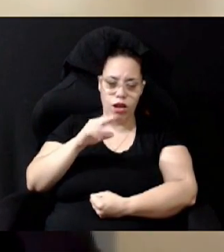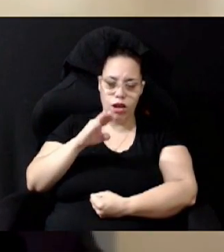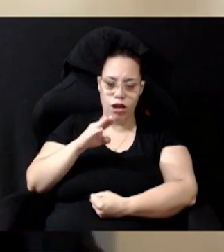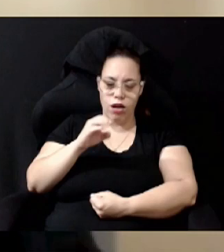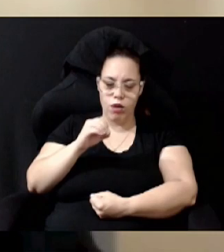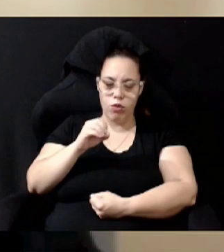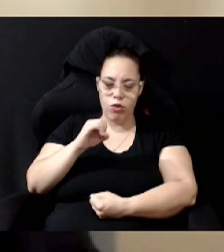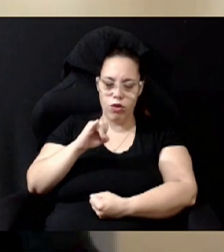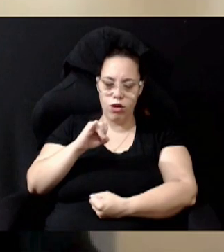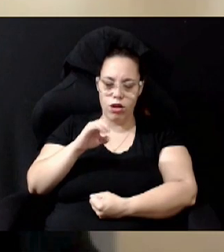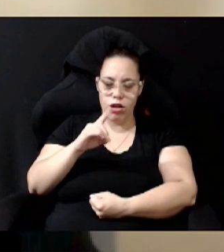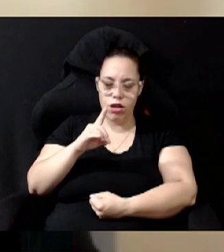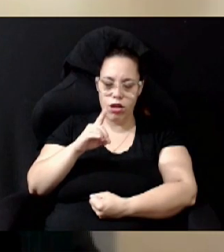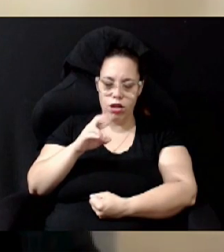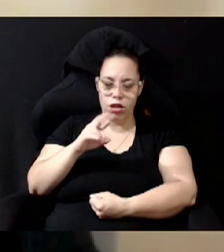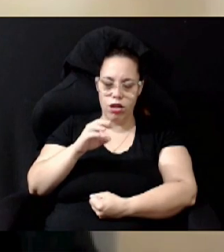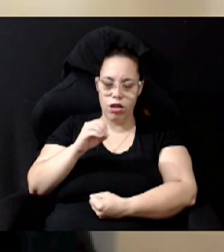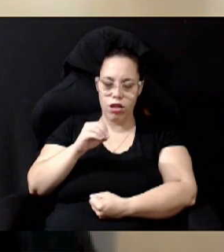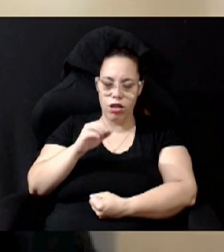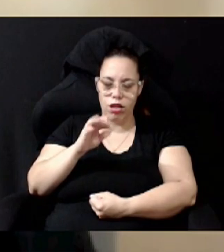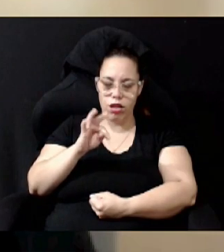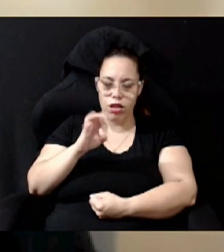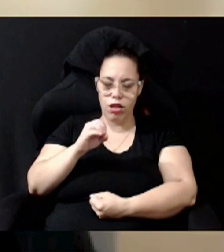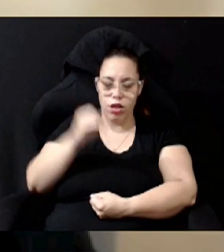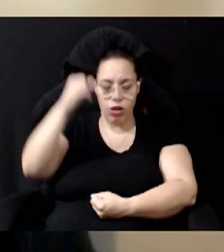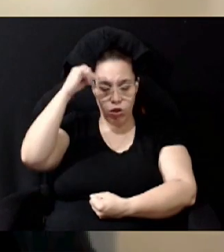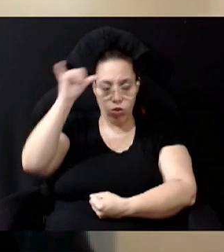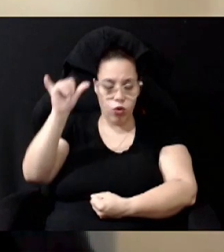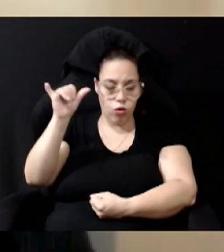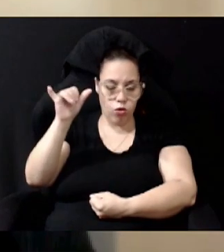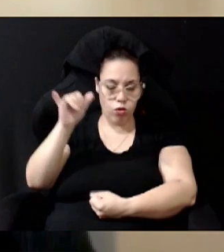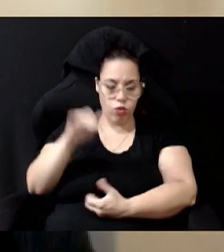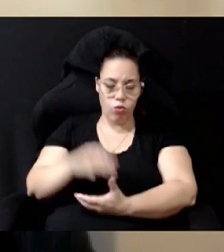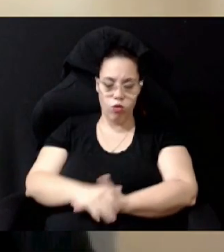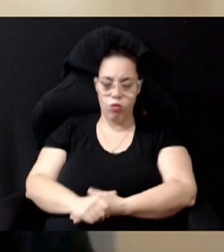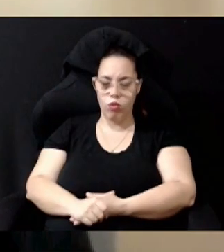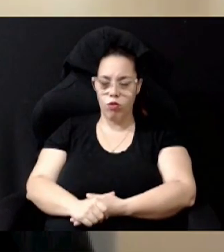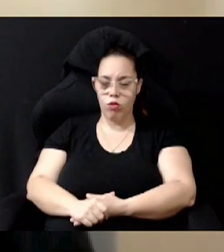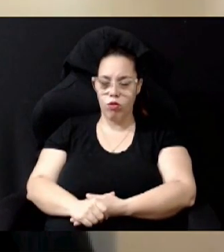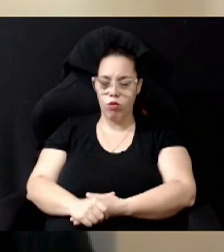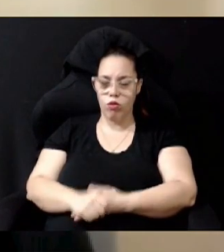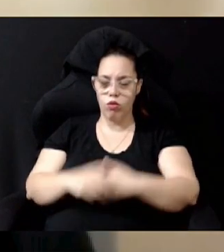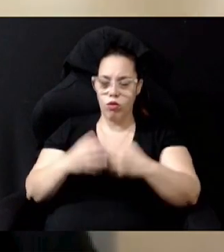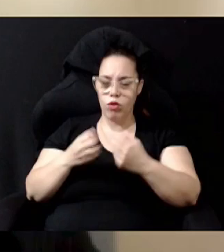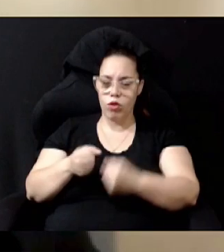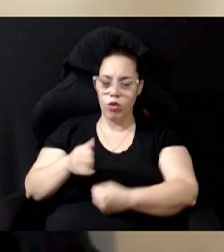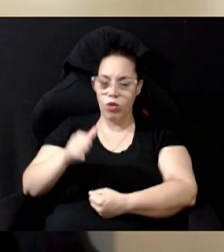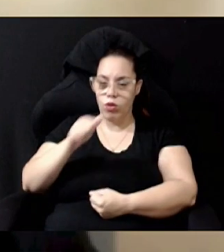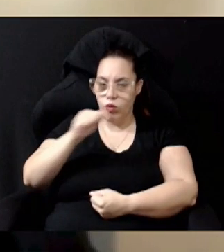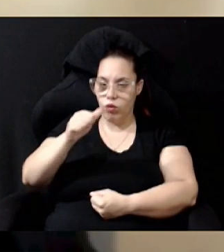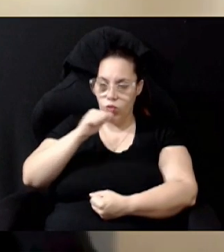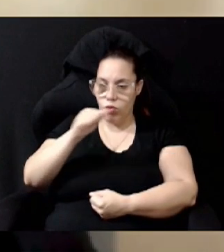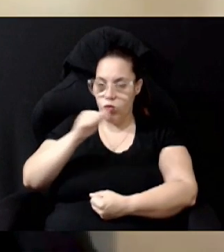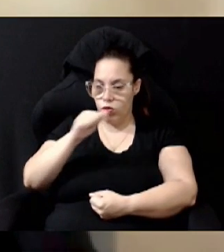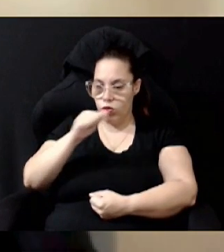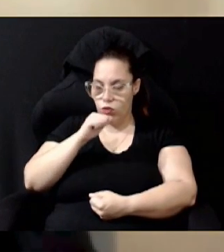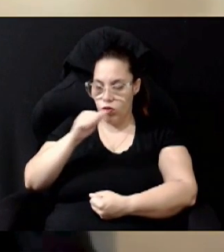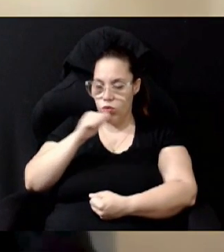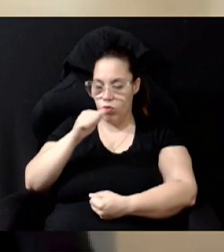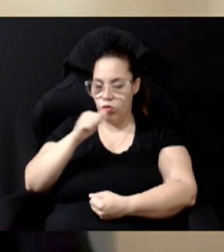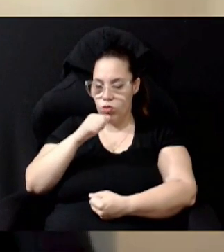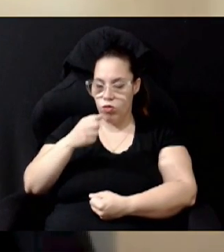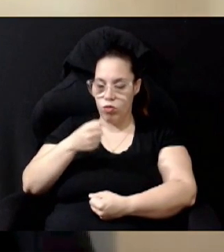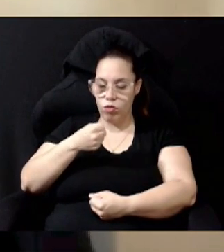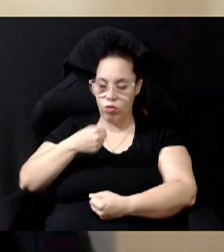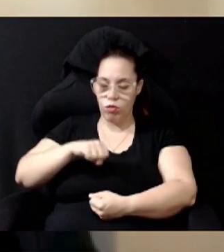dia, deve evitar o consumo de bebida alcoólica no horário em que